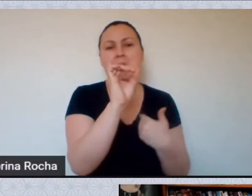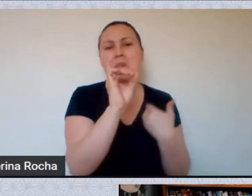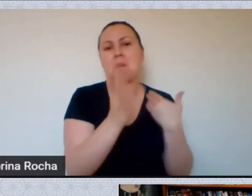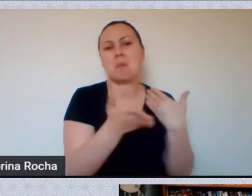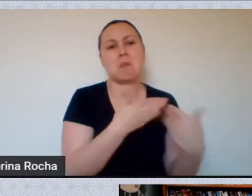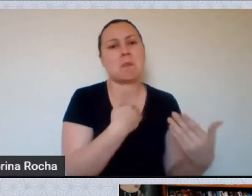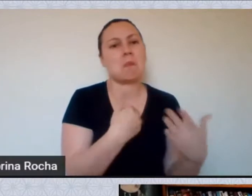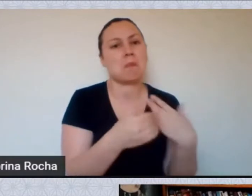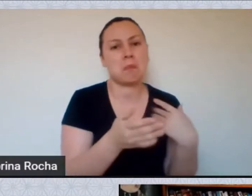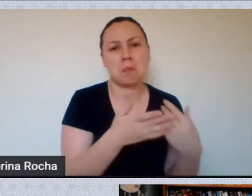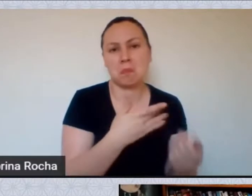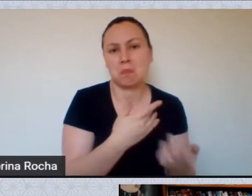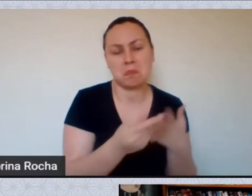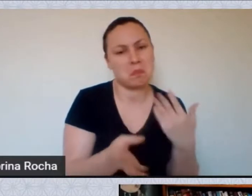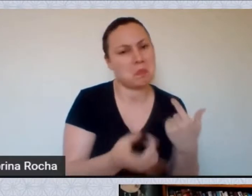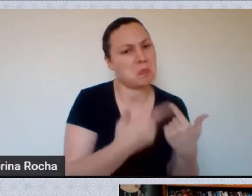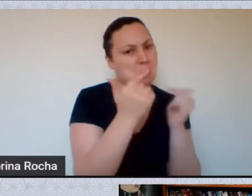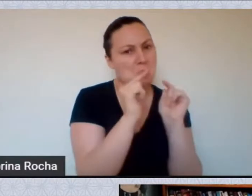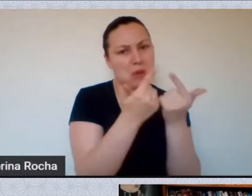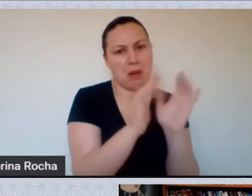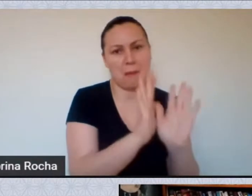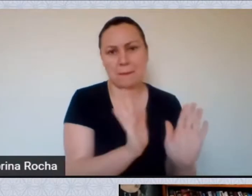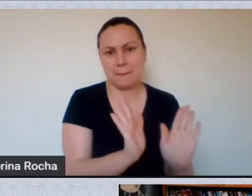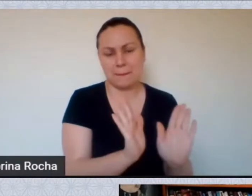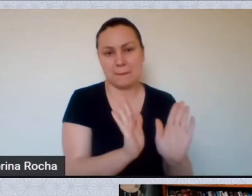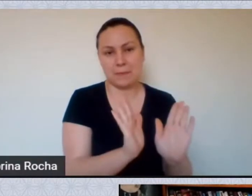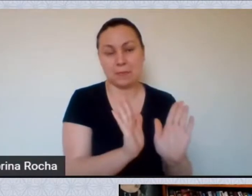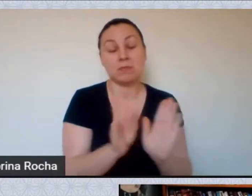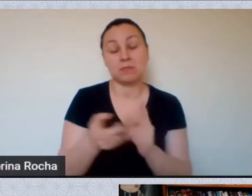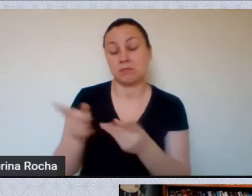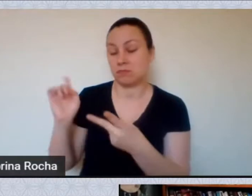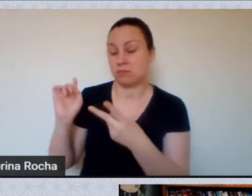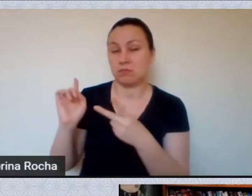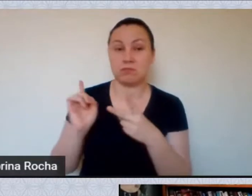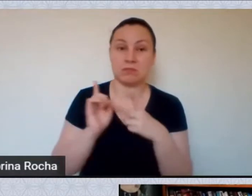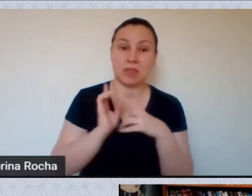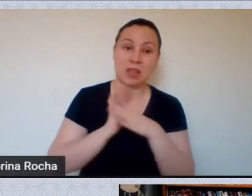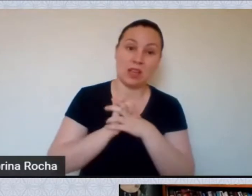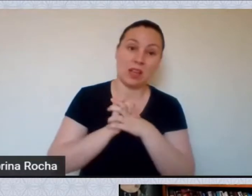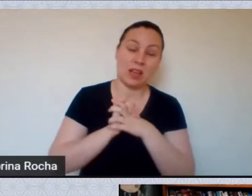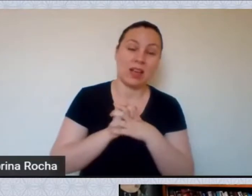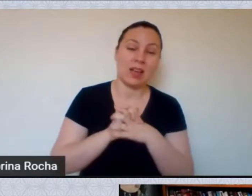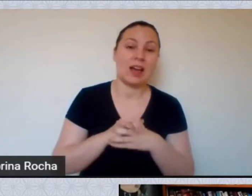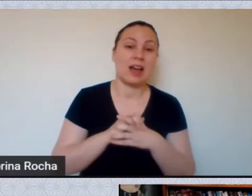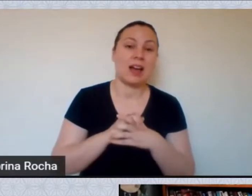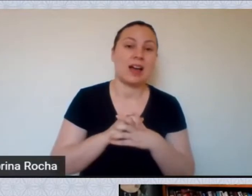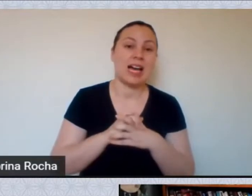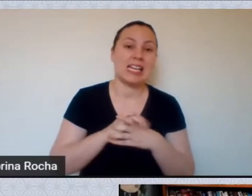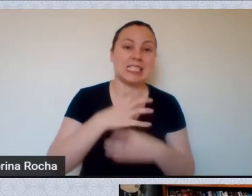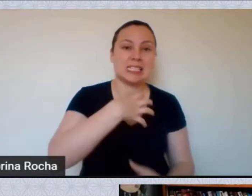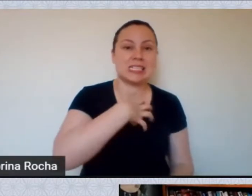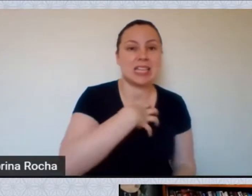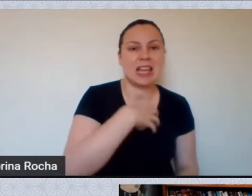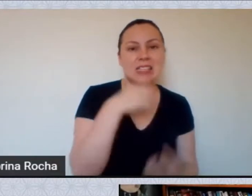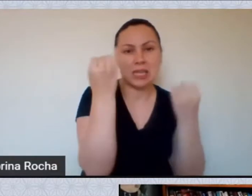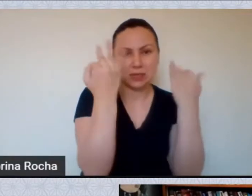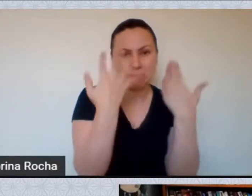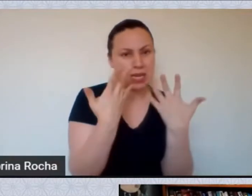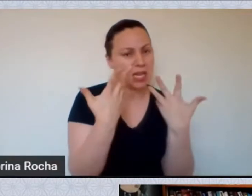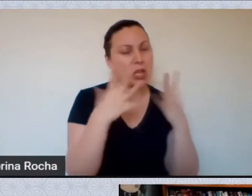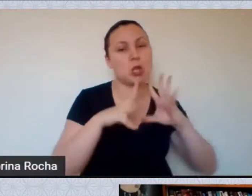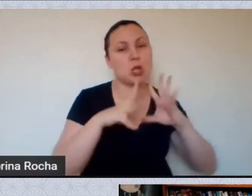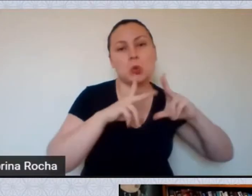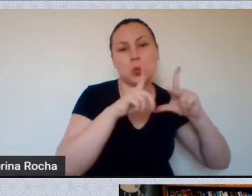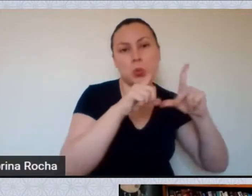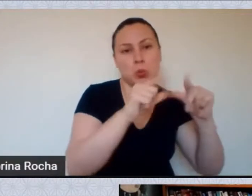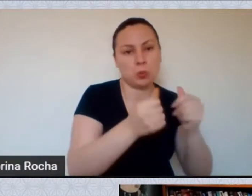de ser dentro do nosso universo, que a ciência vai explicar tudo. Tem uma história